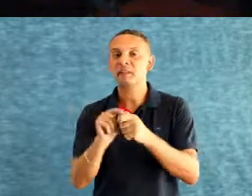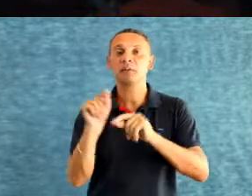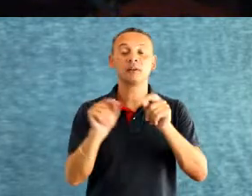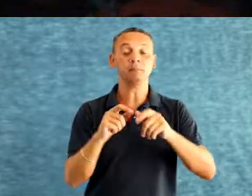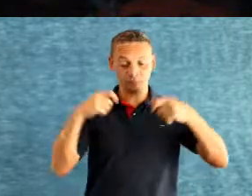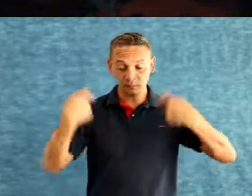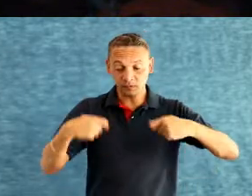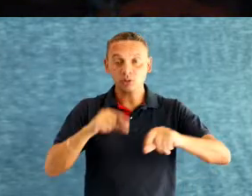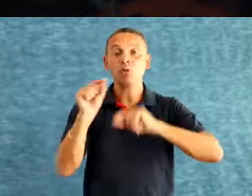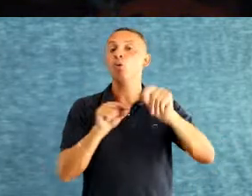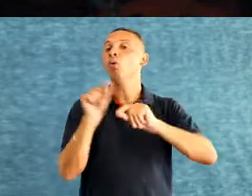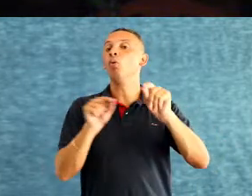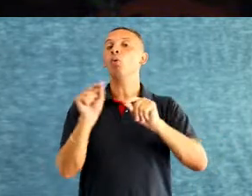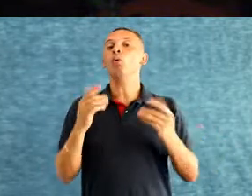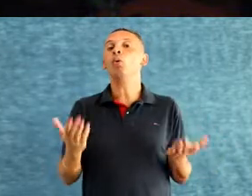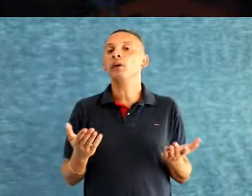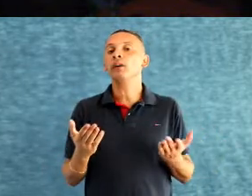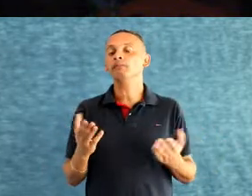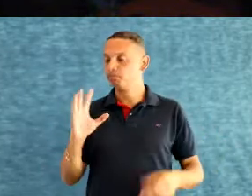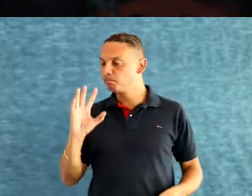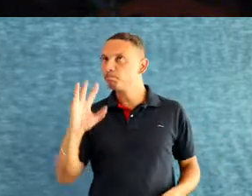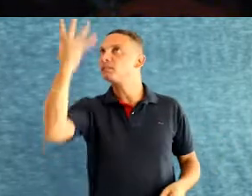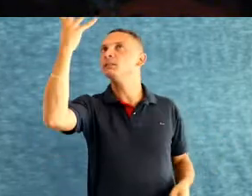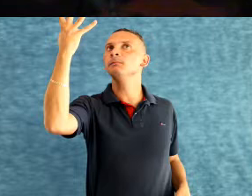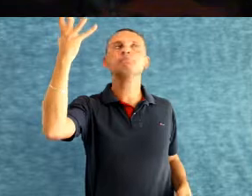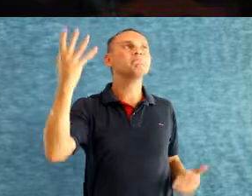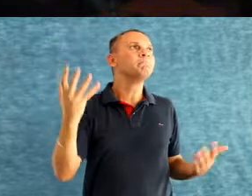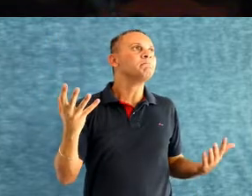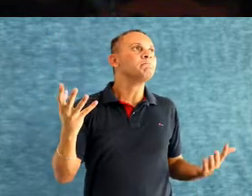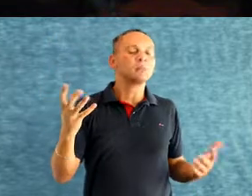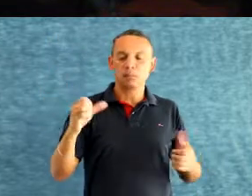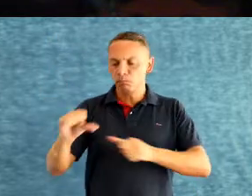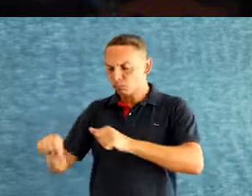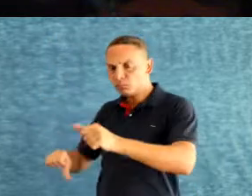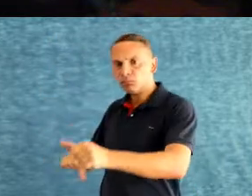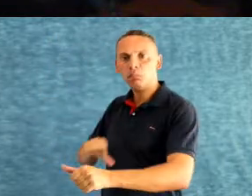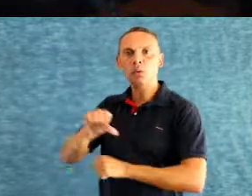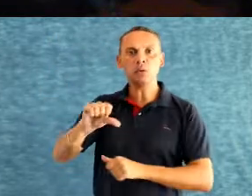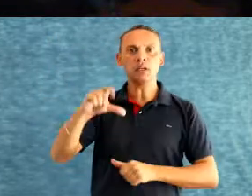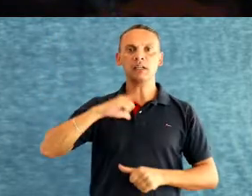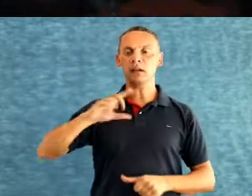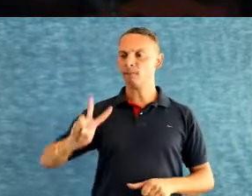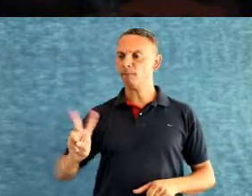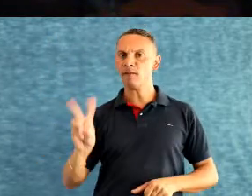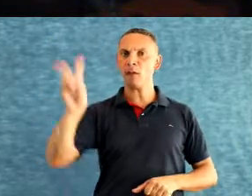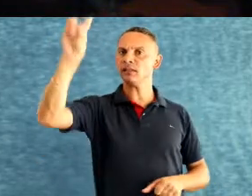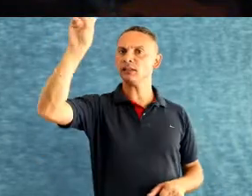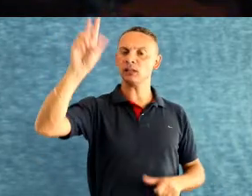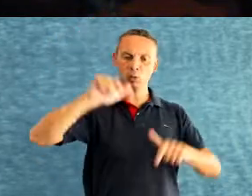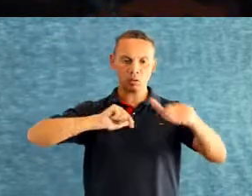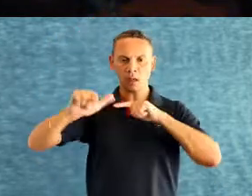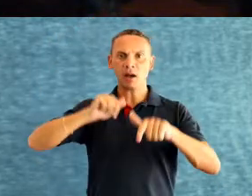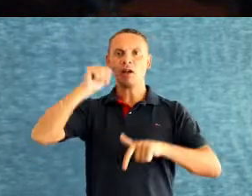preciso, aconteceu todo um processo de valorização do trabalho